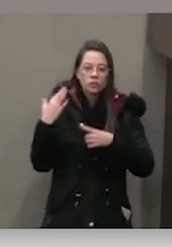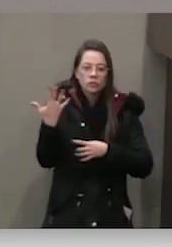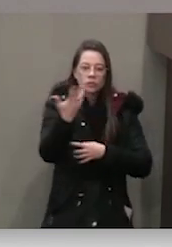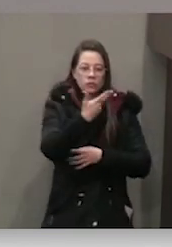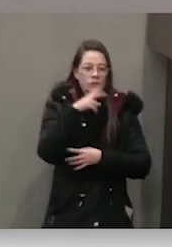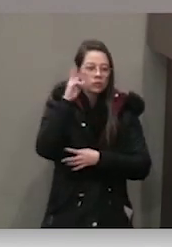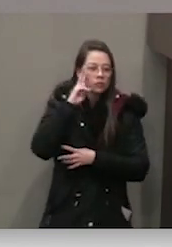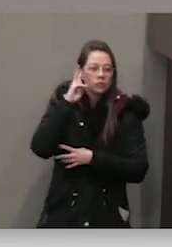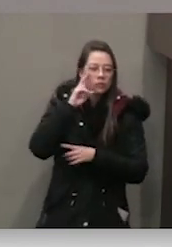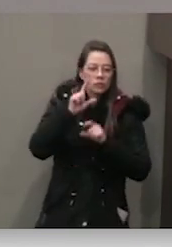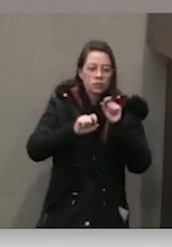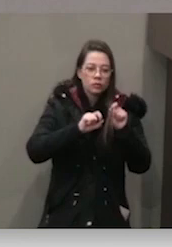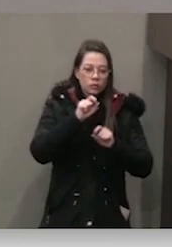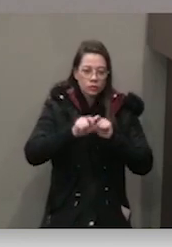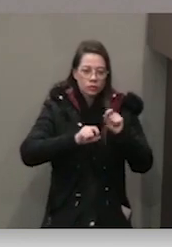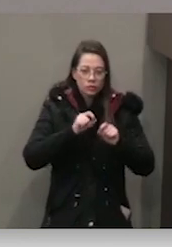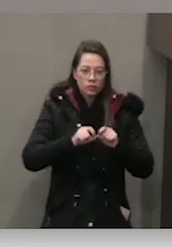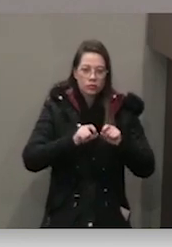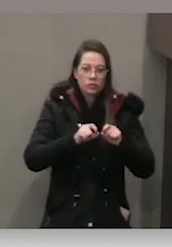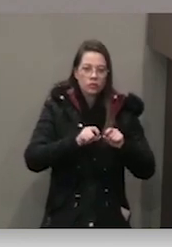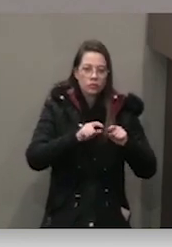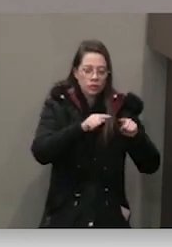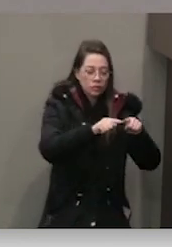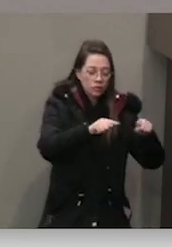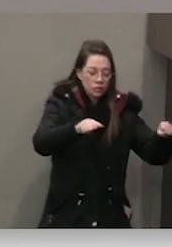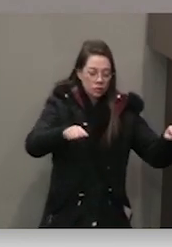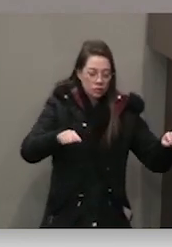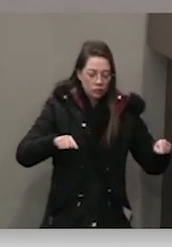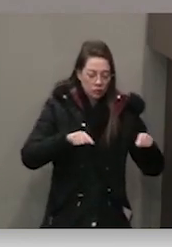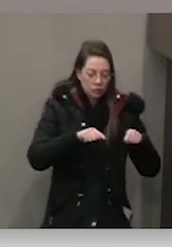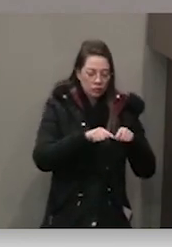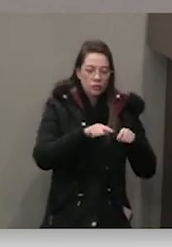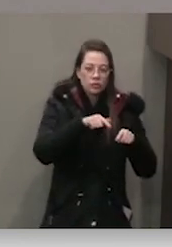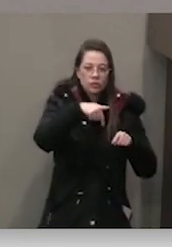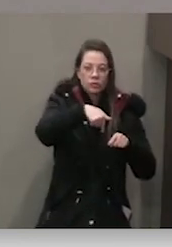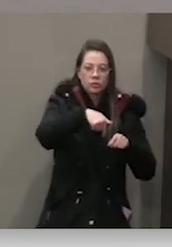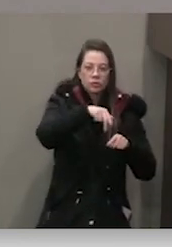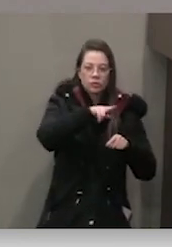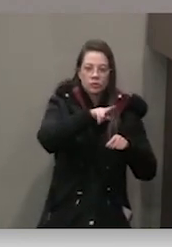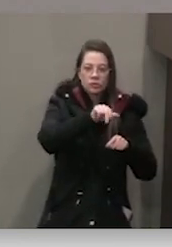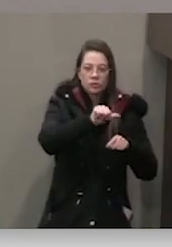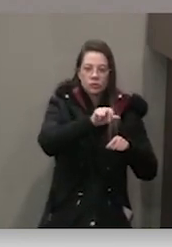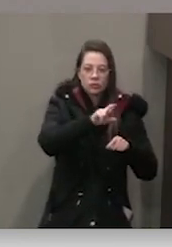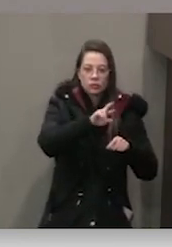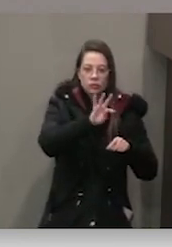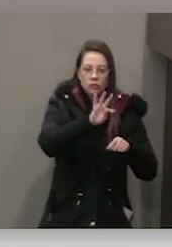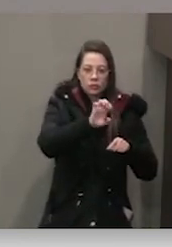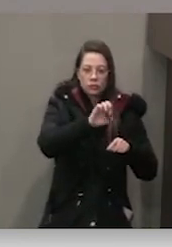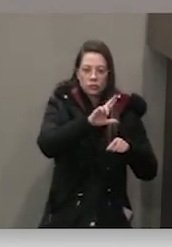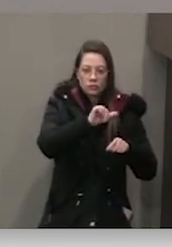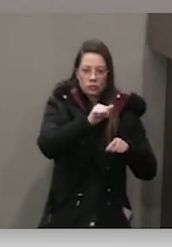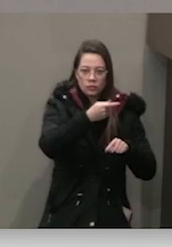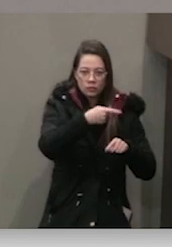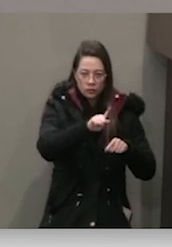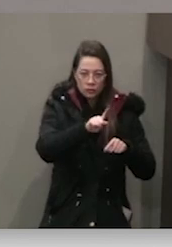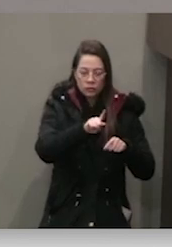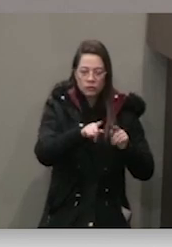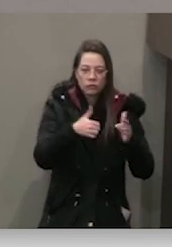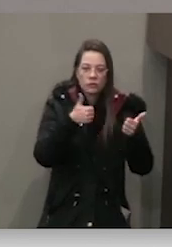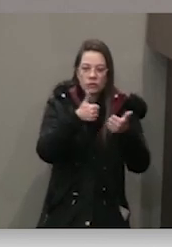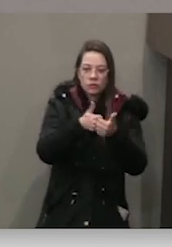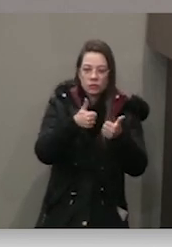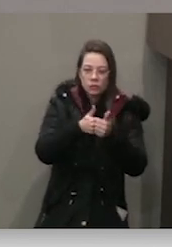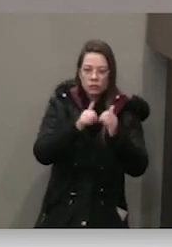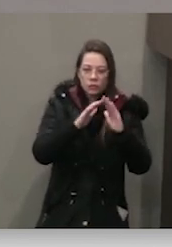né? Se trata daqueles quarteirões que ficam na rua Paissandu, próximo ao Instituto